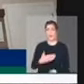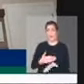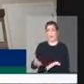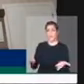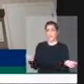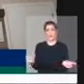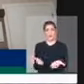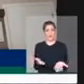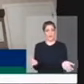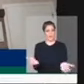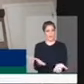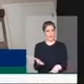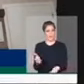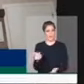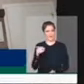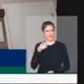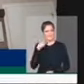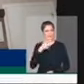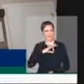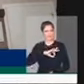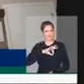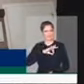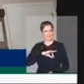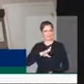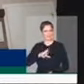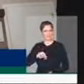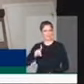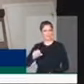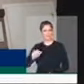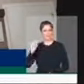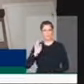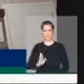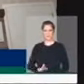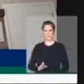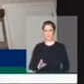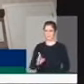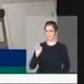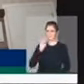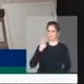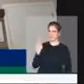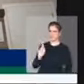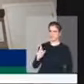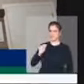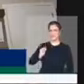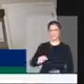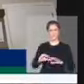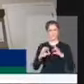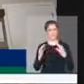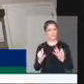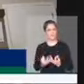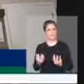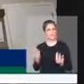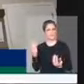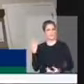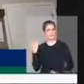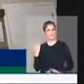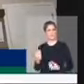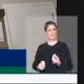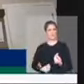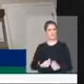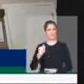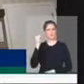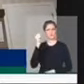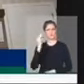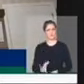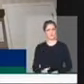brasil quem não lembra o significado do programa bolsa família as condições sociais no brasil quando este problema